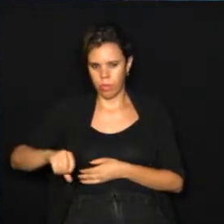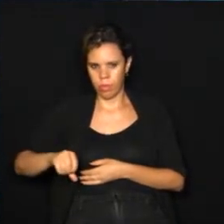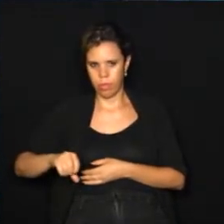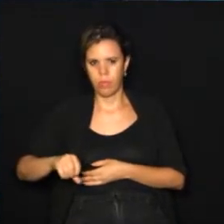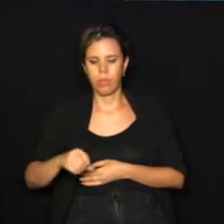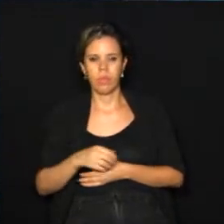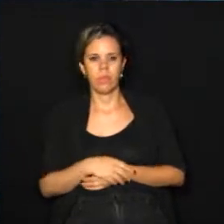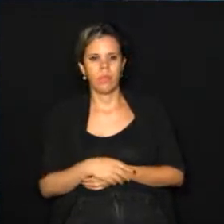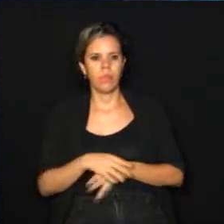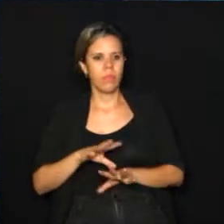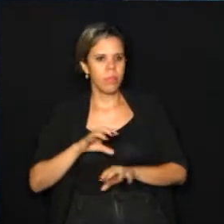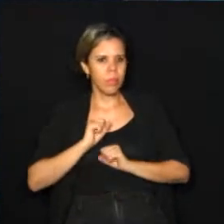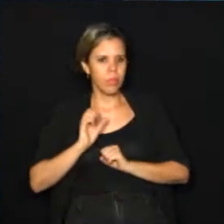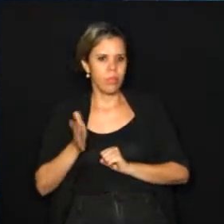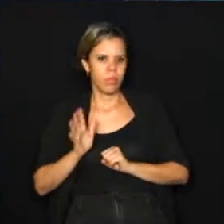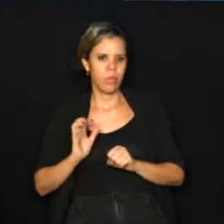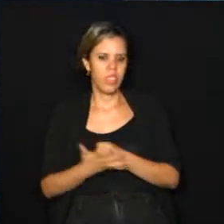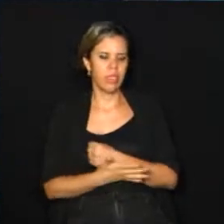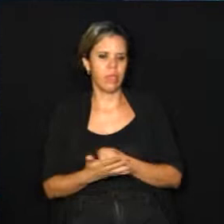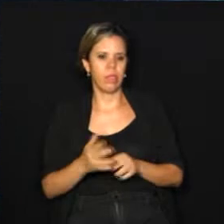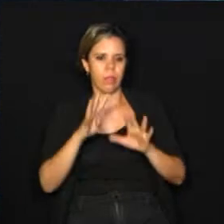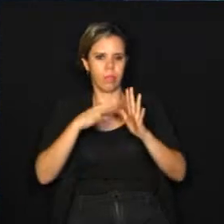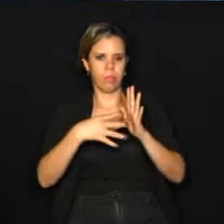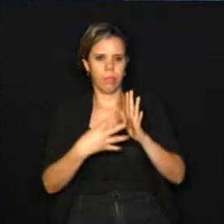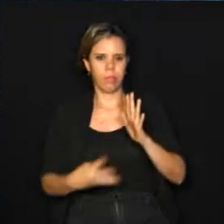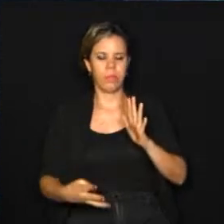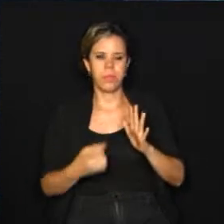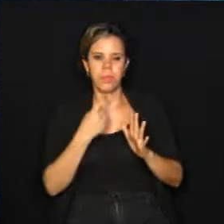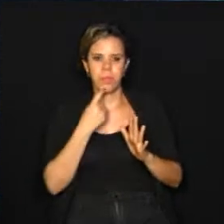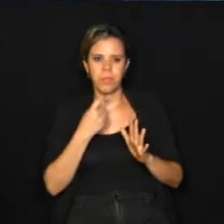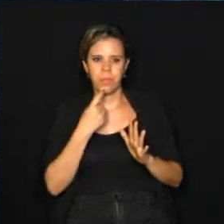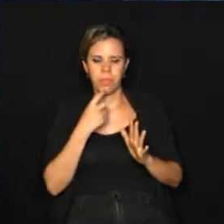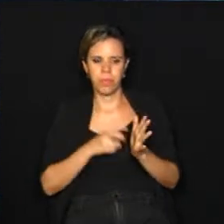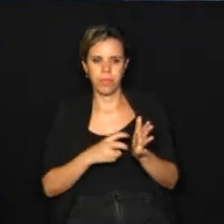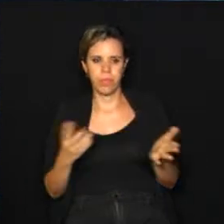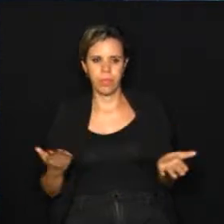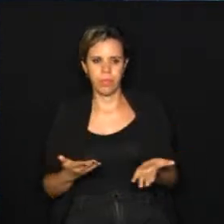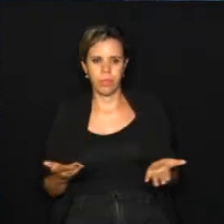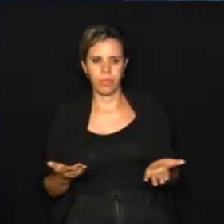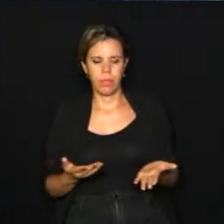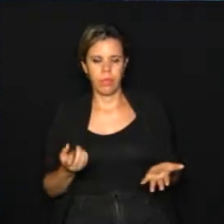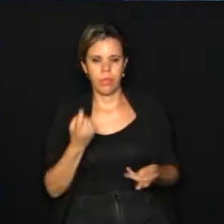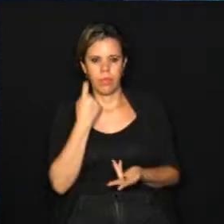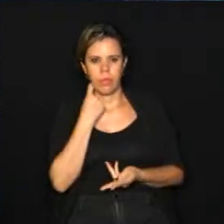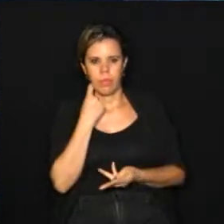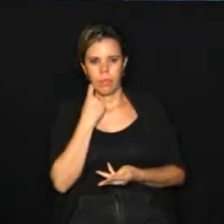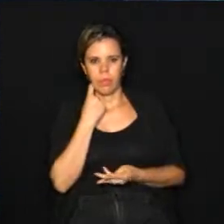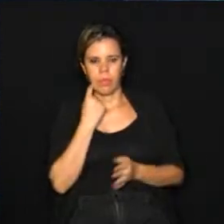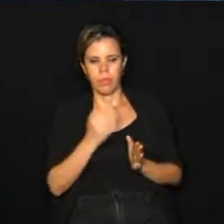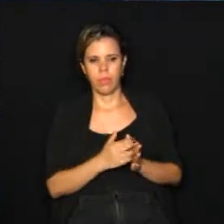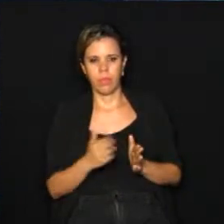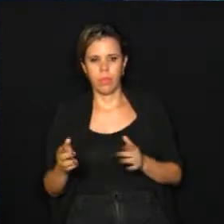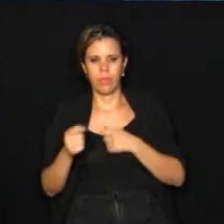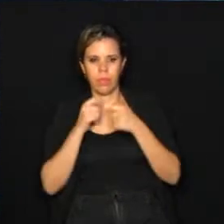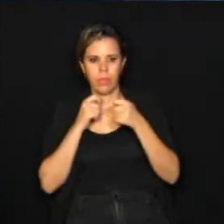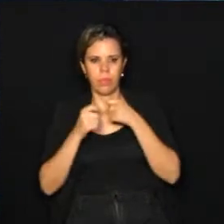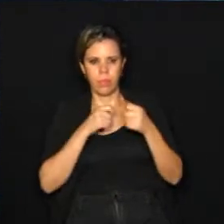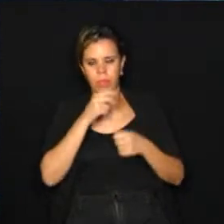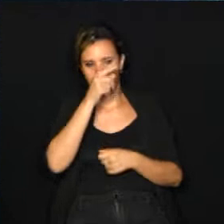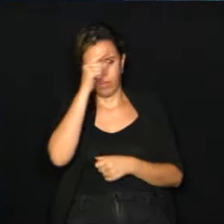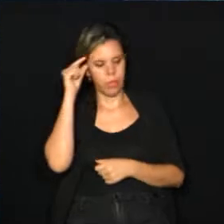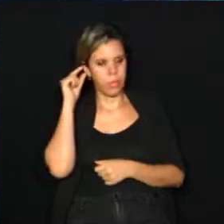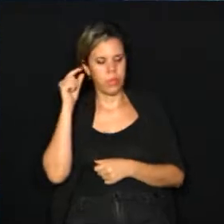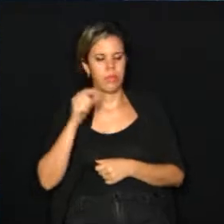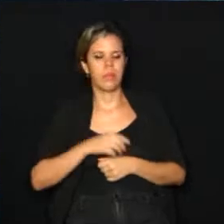104.669 casos, já com a atualização de Campinas, feita na manhã desta sexta-feira, durante a coletiva do prefeito Jonas